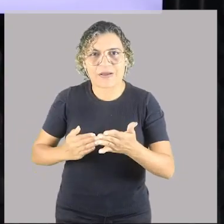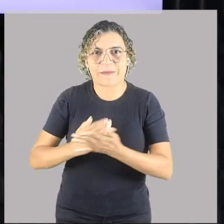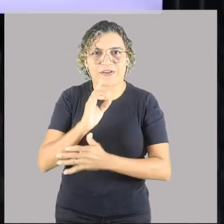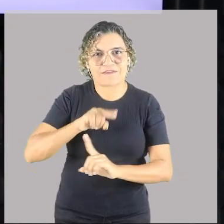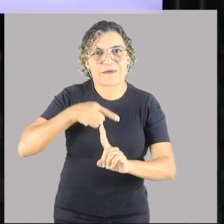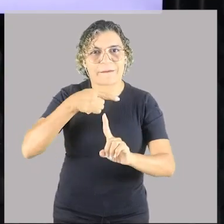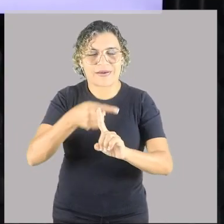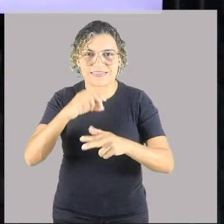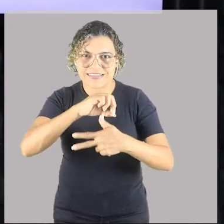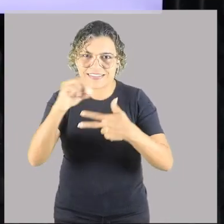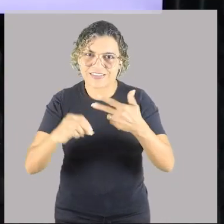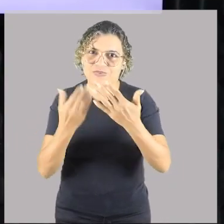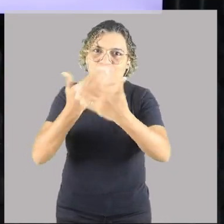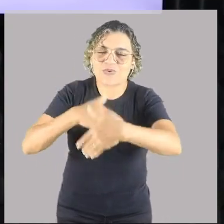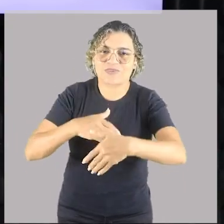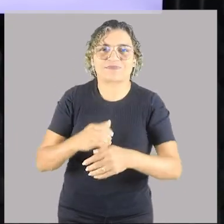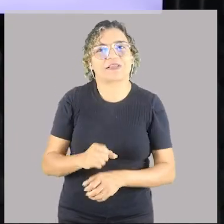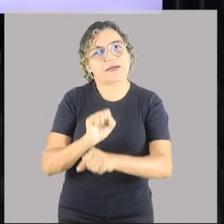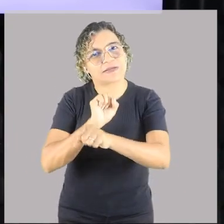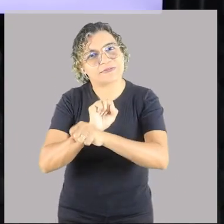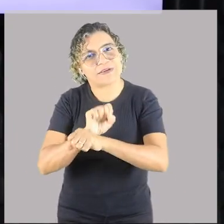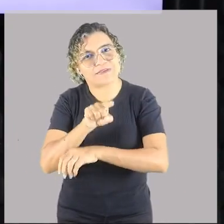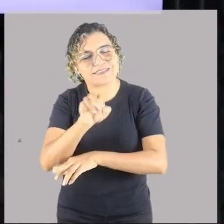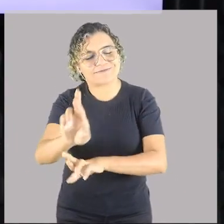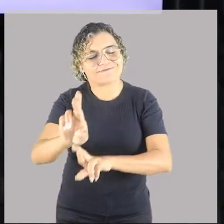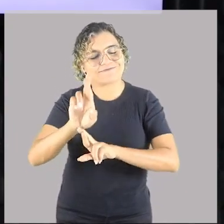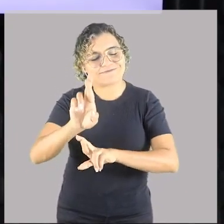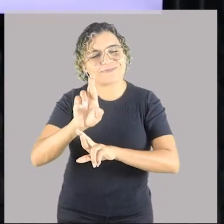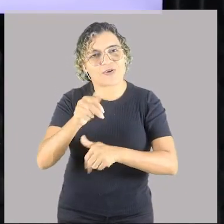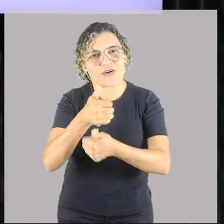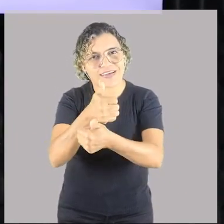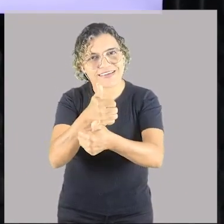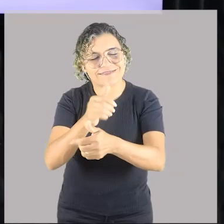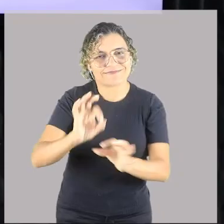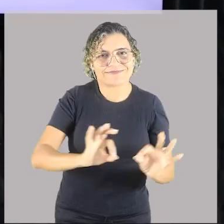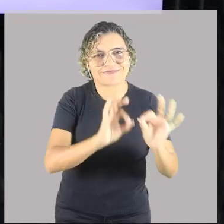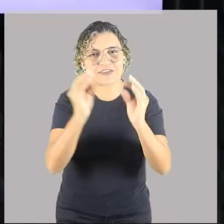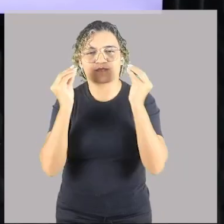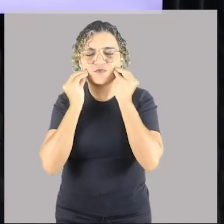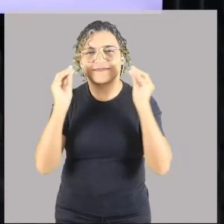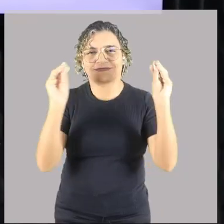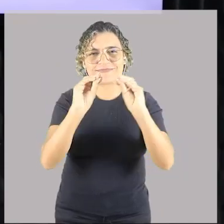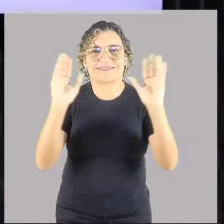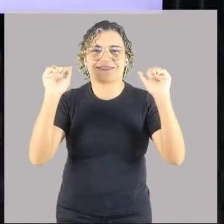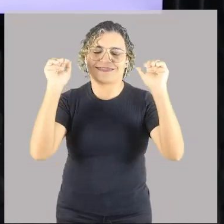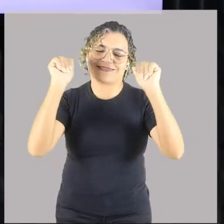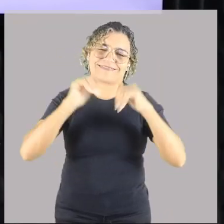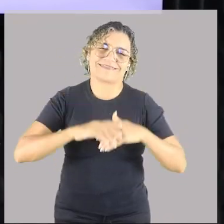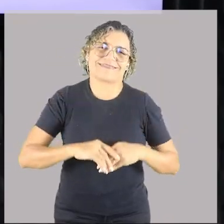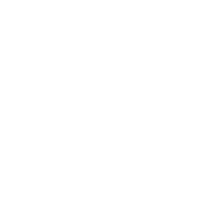Aprova Mais Enem dos concursos. Espero por você, ó, lá na plataforma. Beijos!